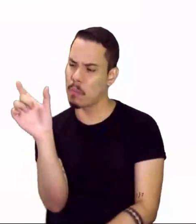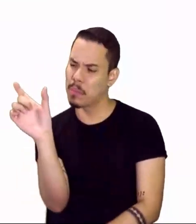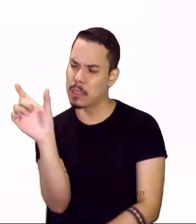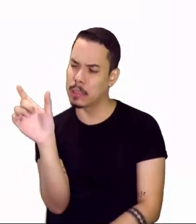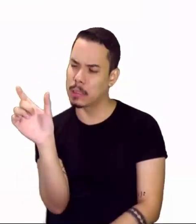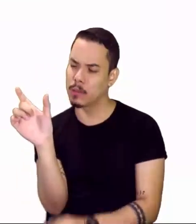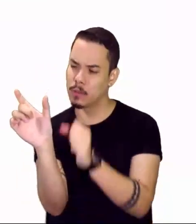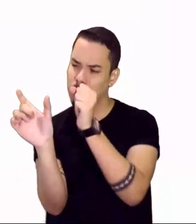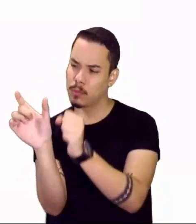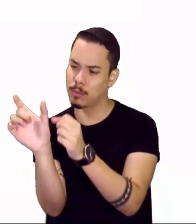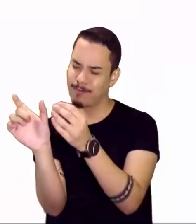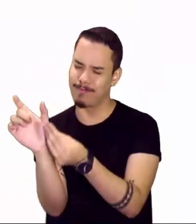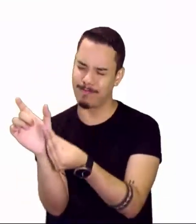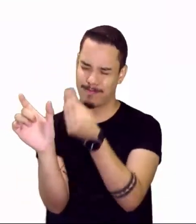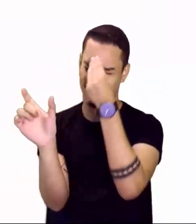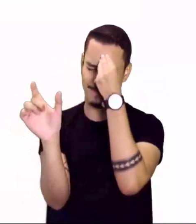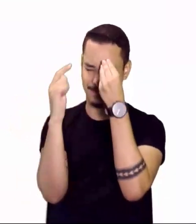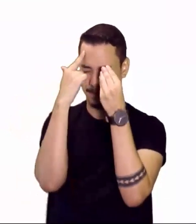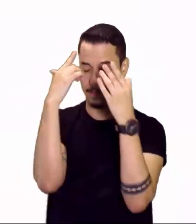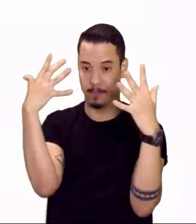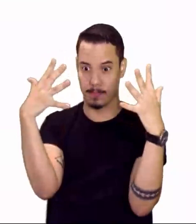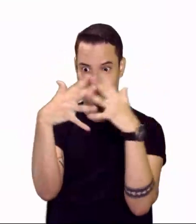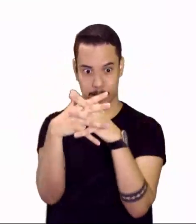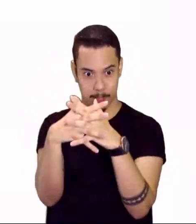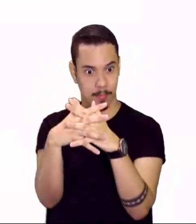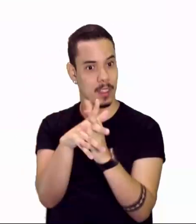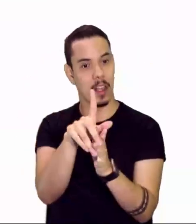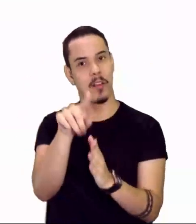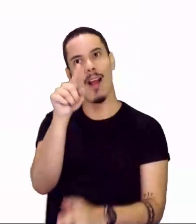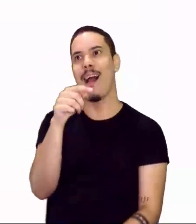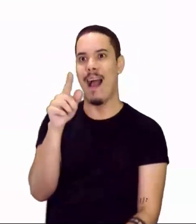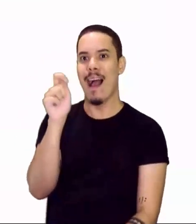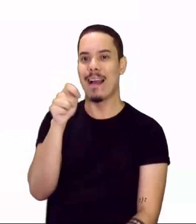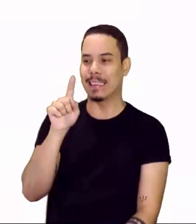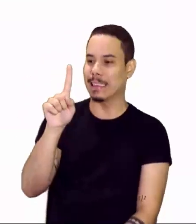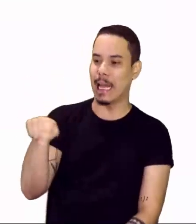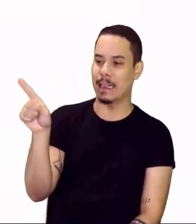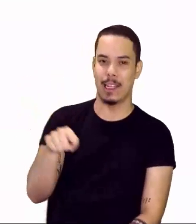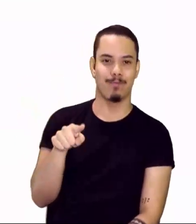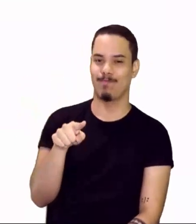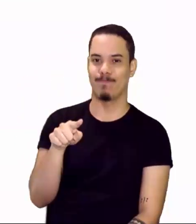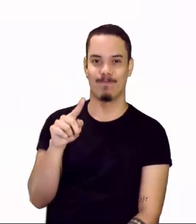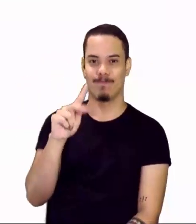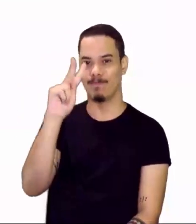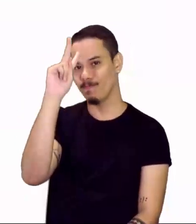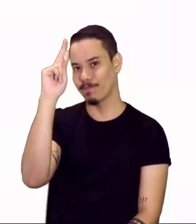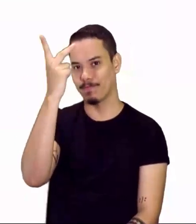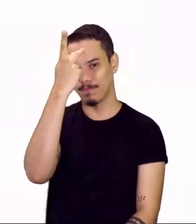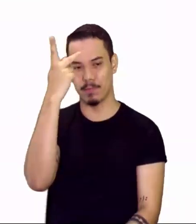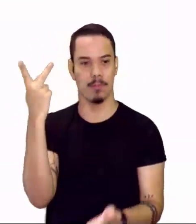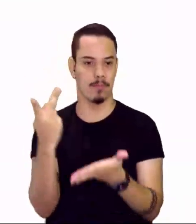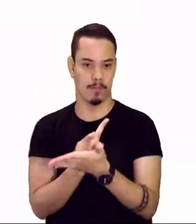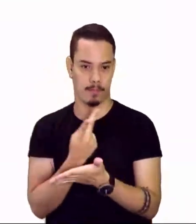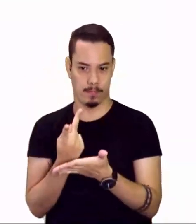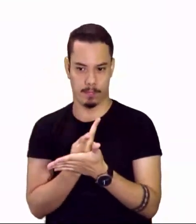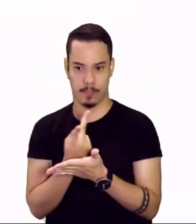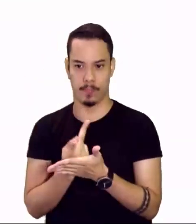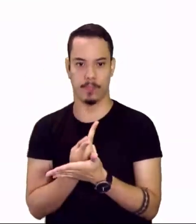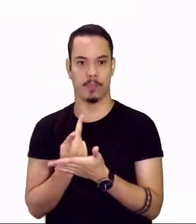pode destoar o sentido e você assinalar uma alternativa errada. Sendo assim, olha